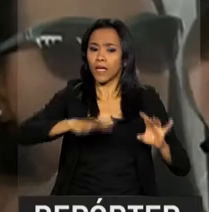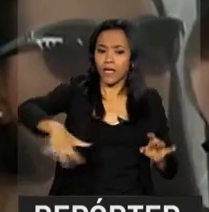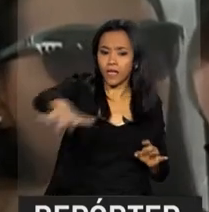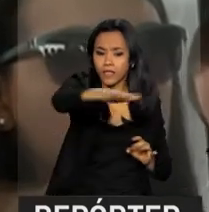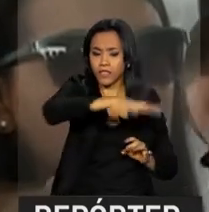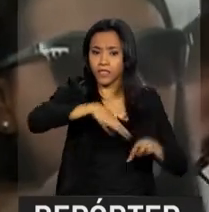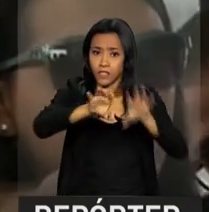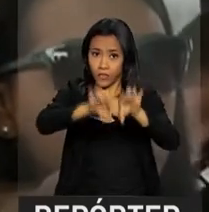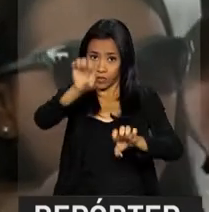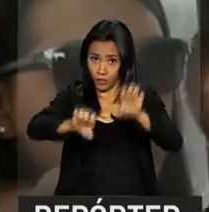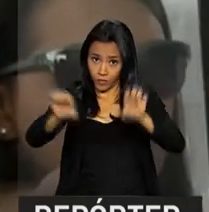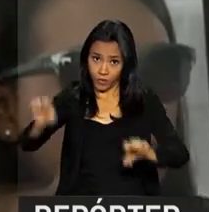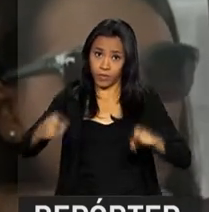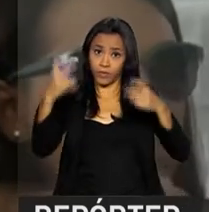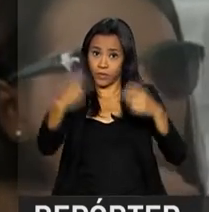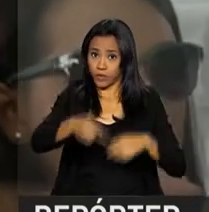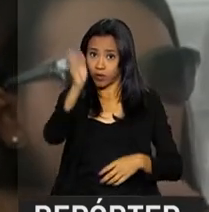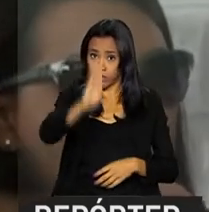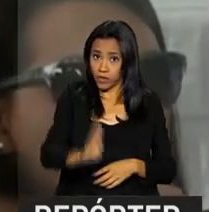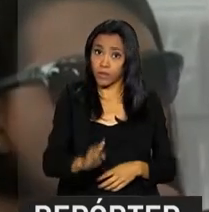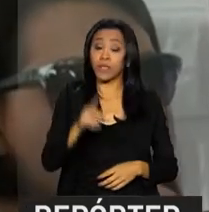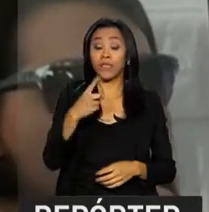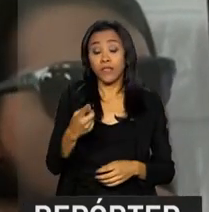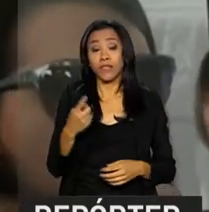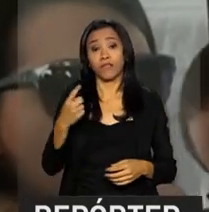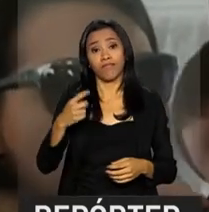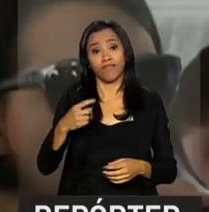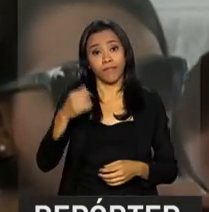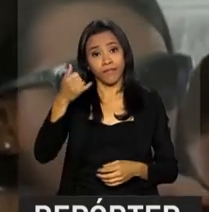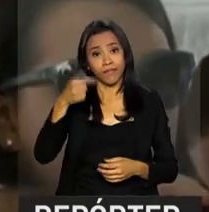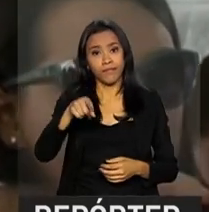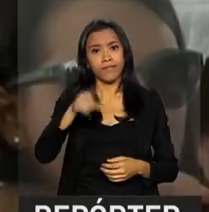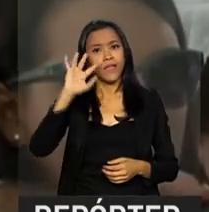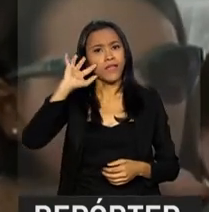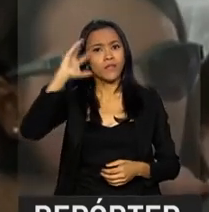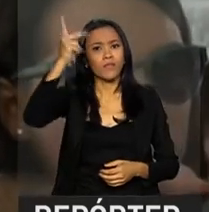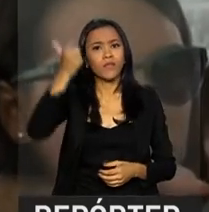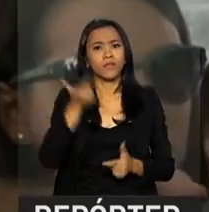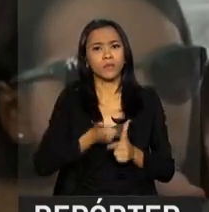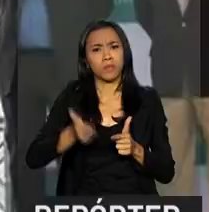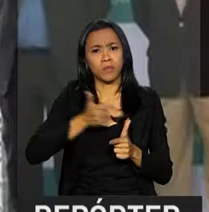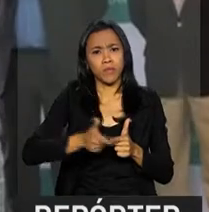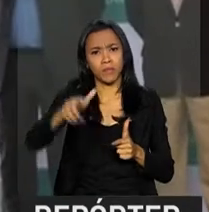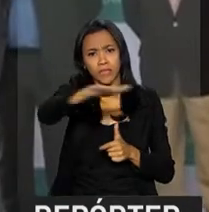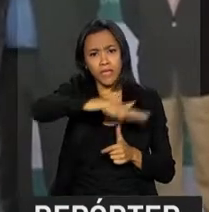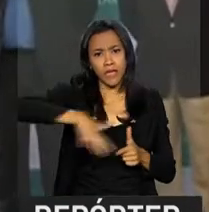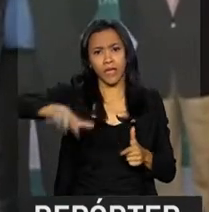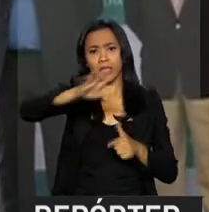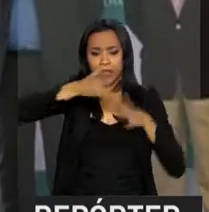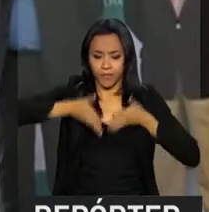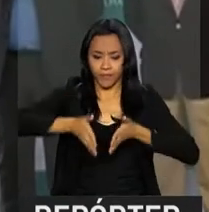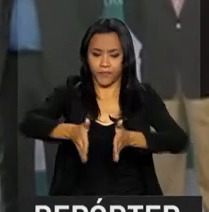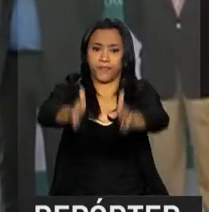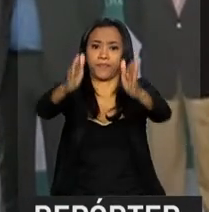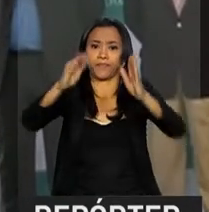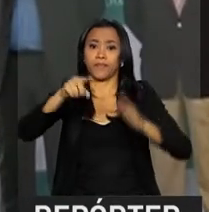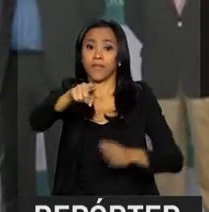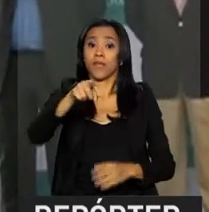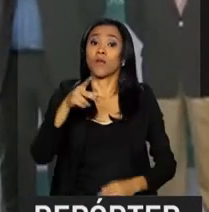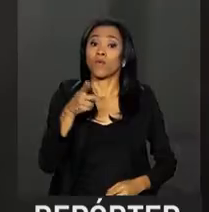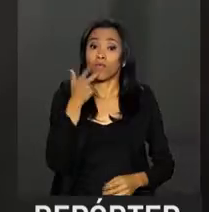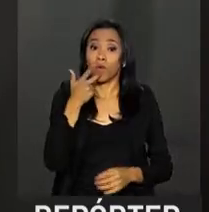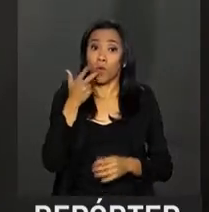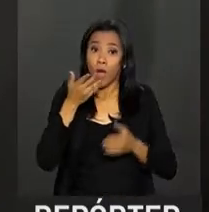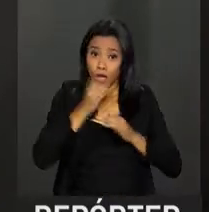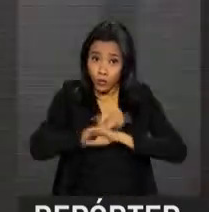brasileira, enfrentando um grande gargalo que é exatamente a questão ferroviária. Após o anúncio das obras na